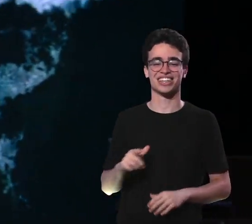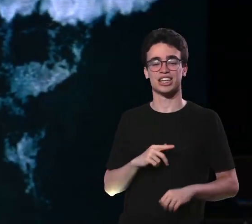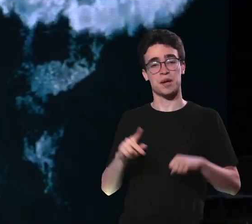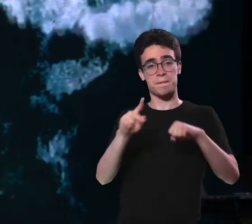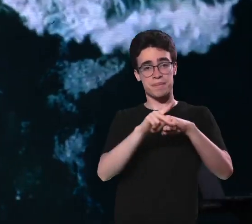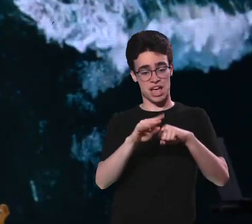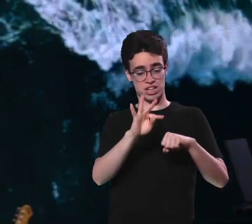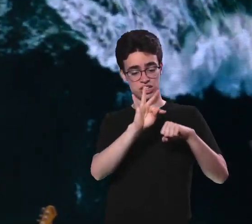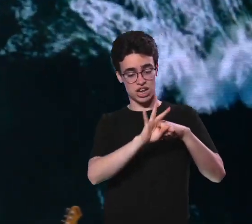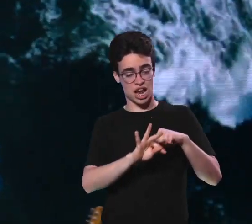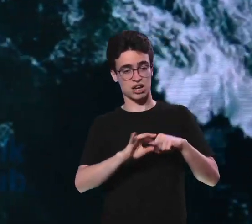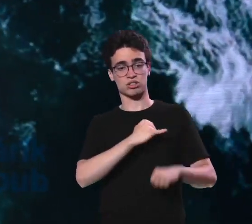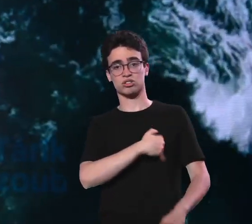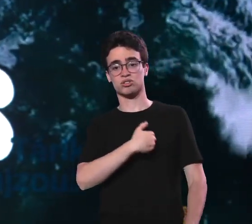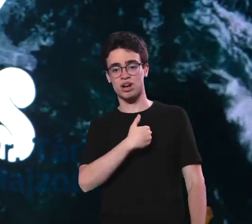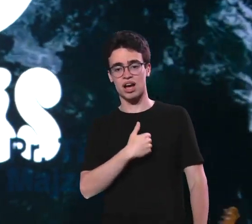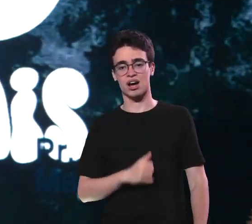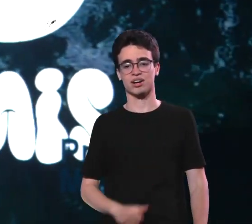e João.